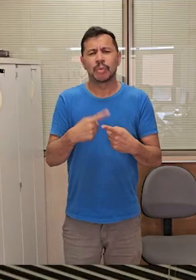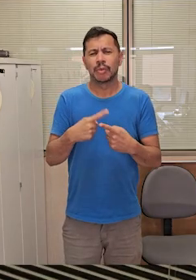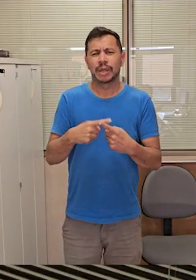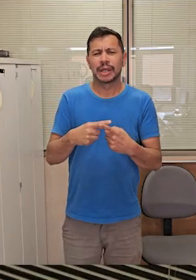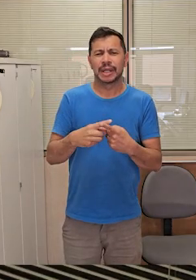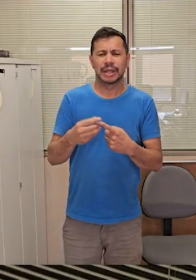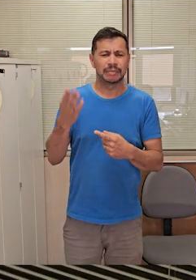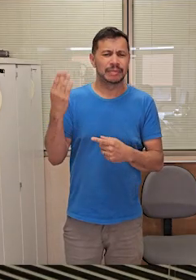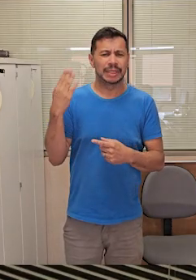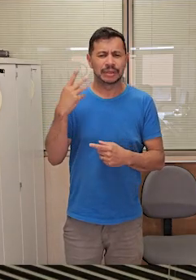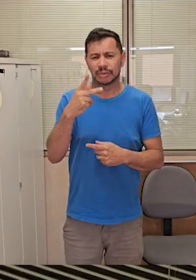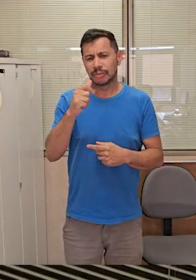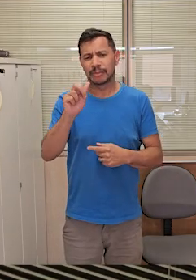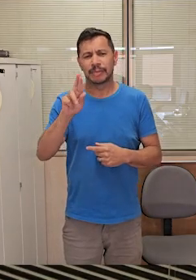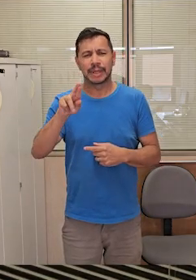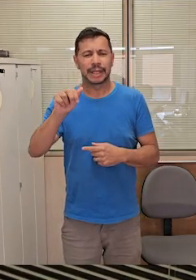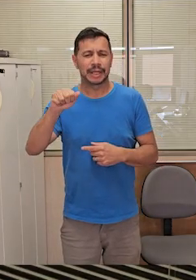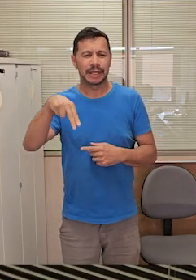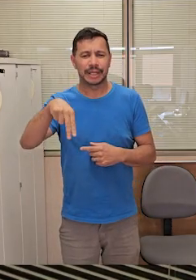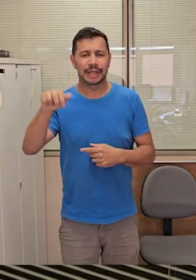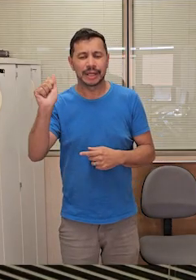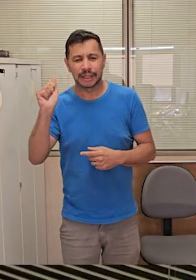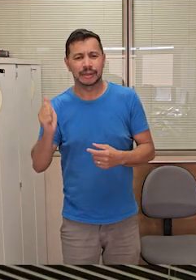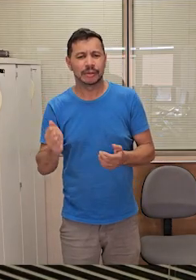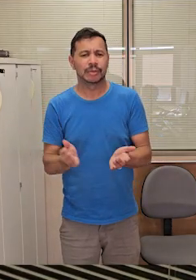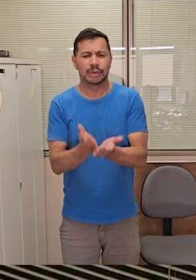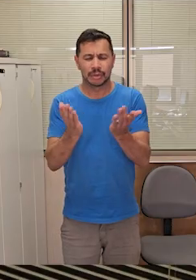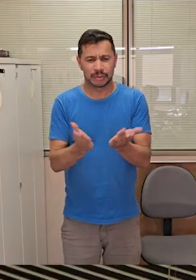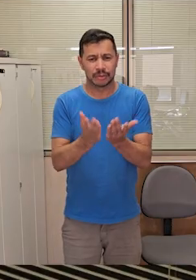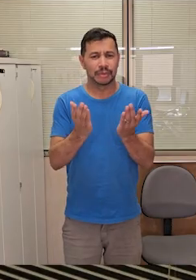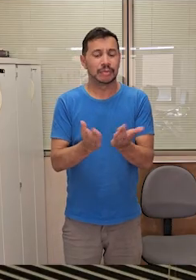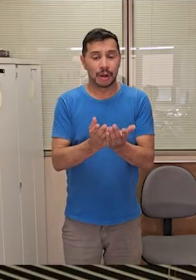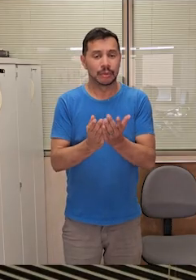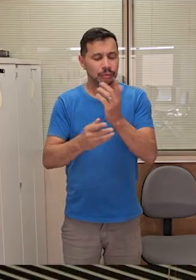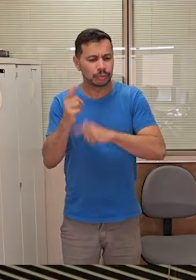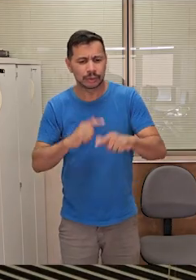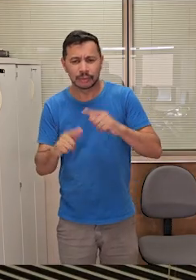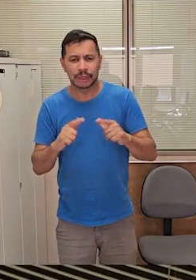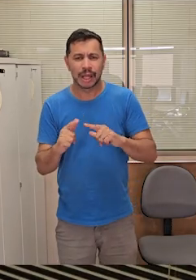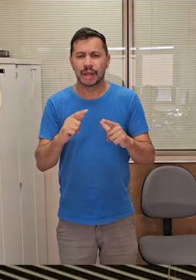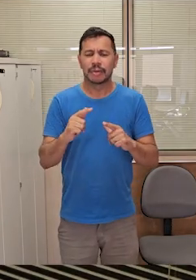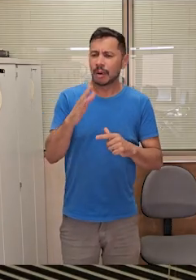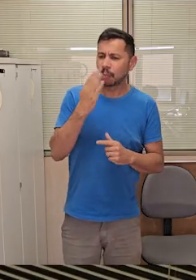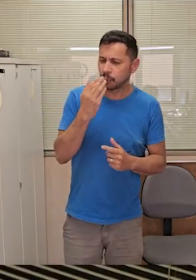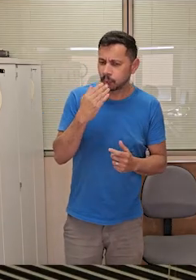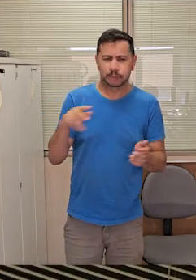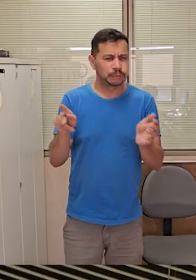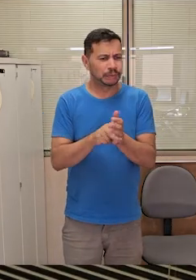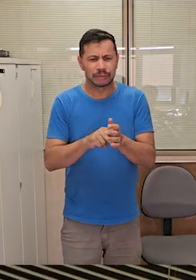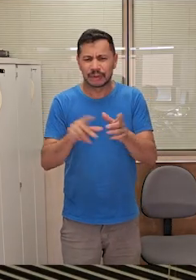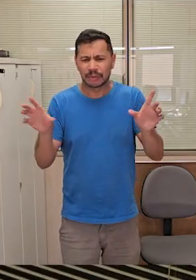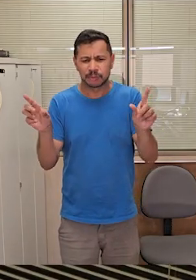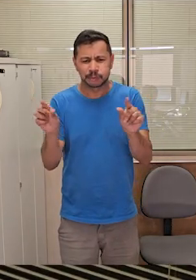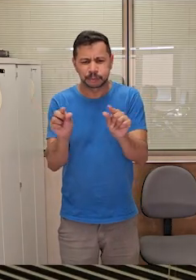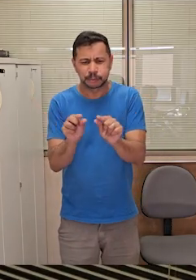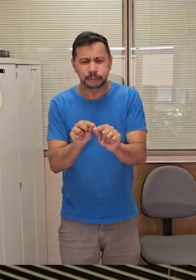sobrevivência, né? Porque no Paraná nós éramos boia fria. Então a gente trabalhava hoje para comer hoje mesmo, né? Nós